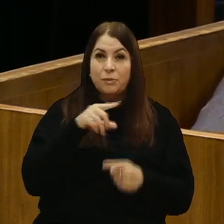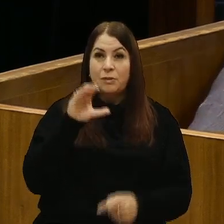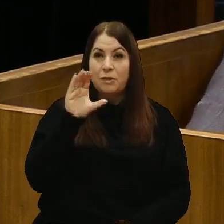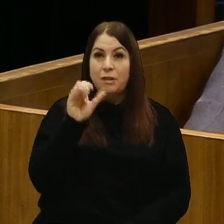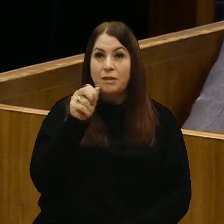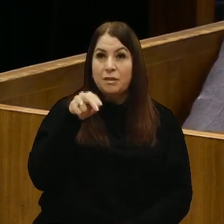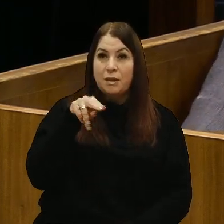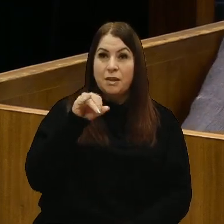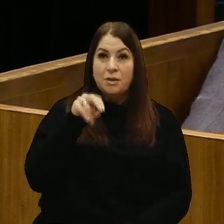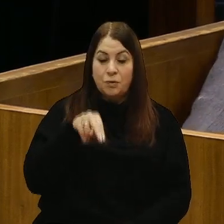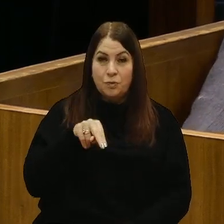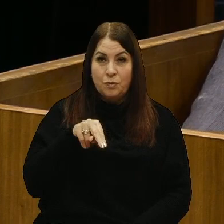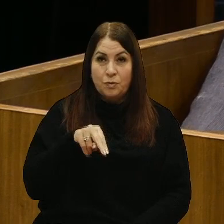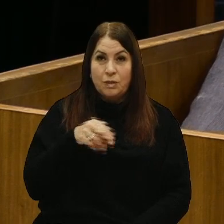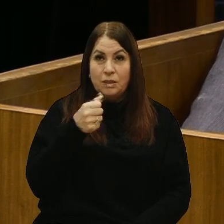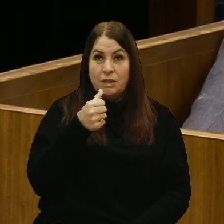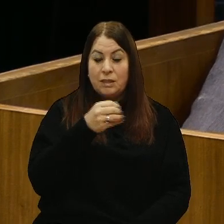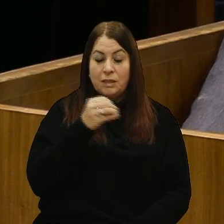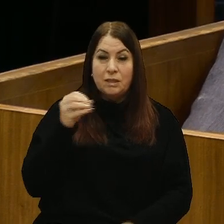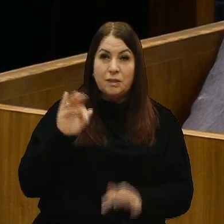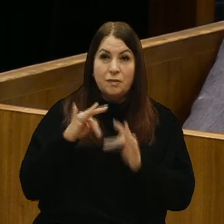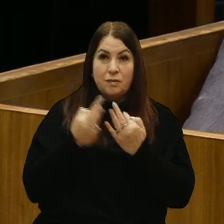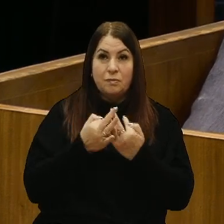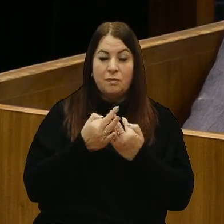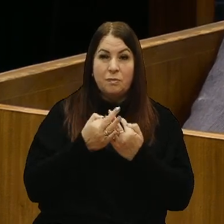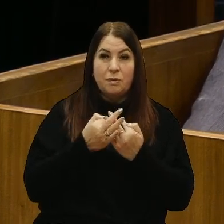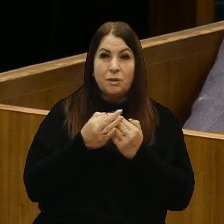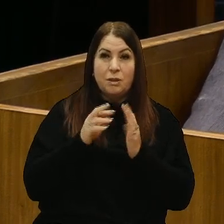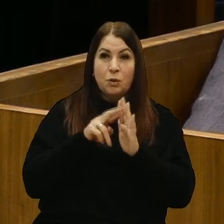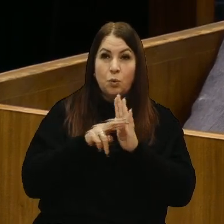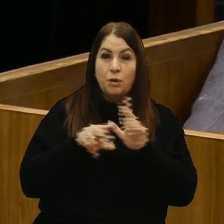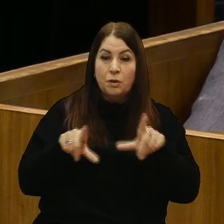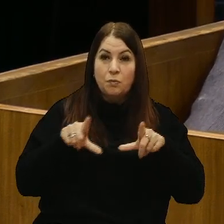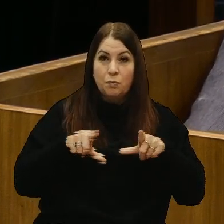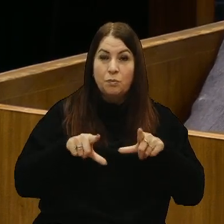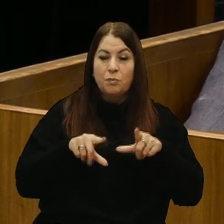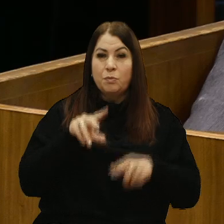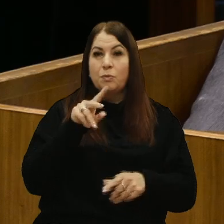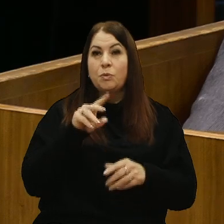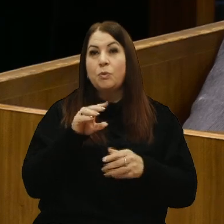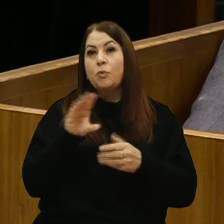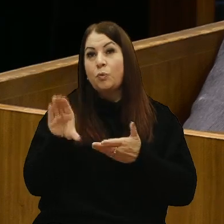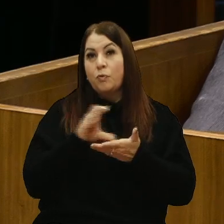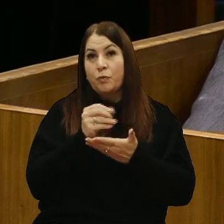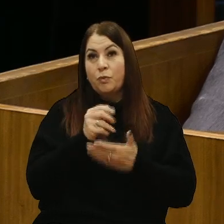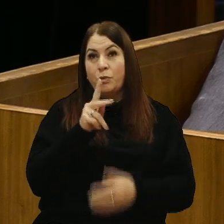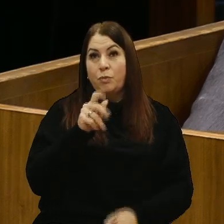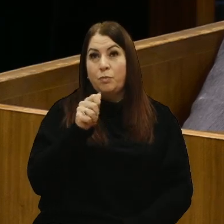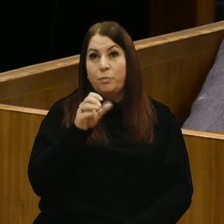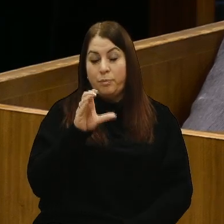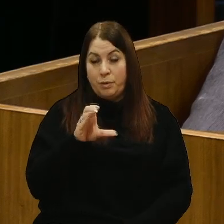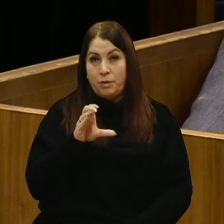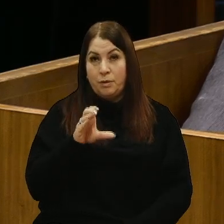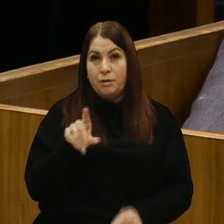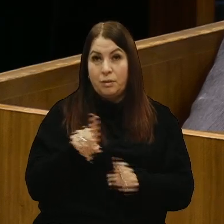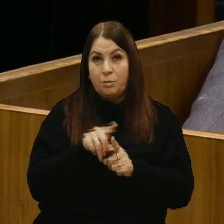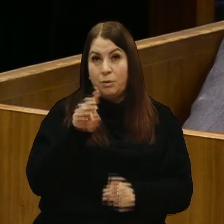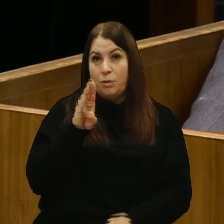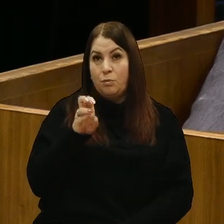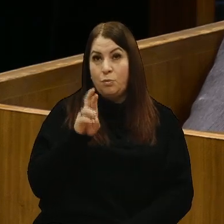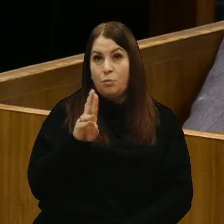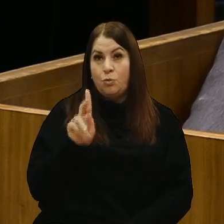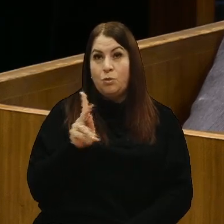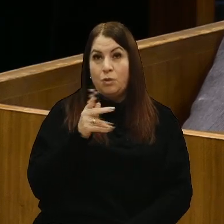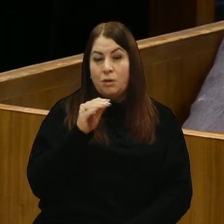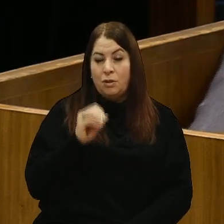Canyon. 600 famílias serão regularizadas com recurso do PAC. Também o Burguinho,